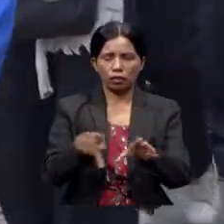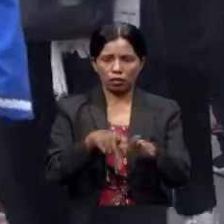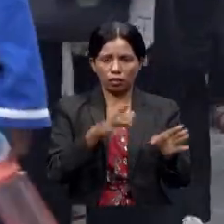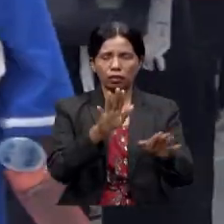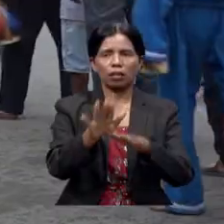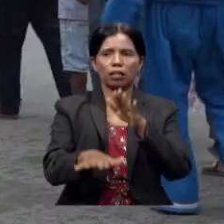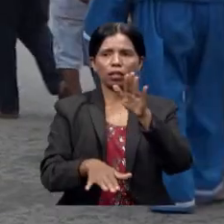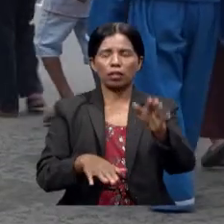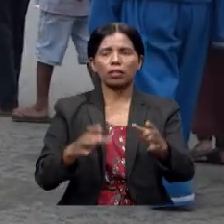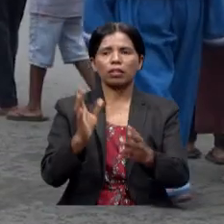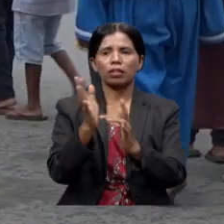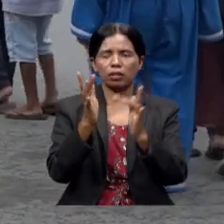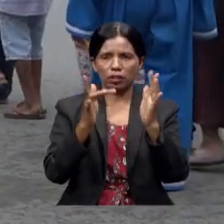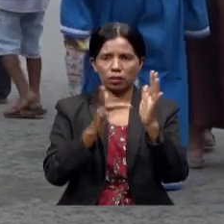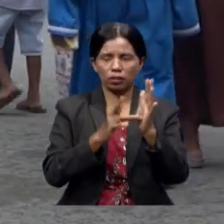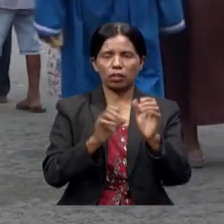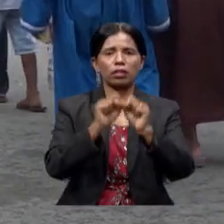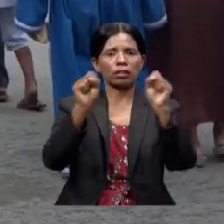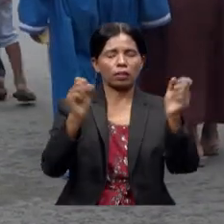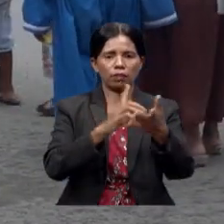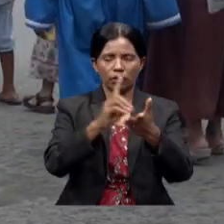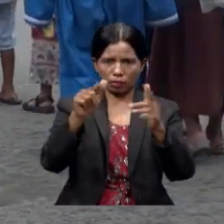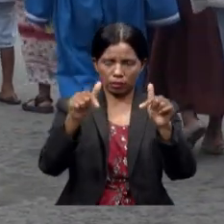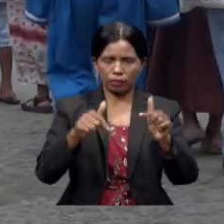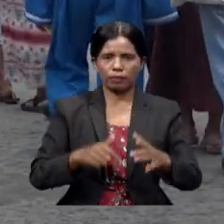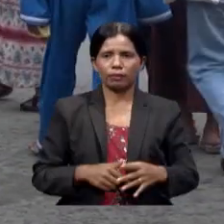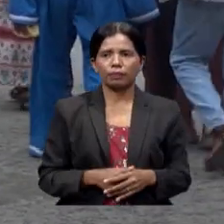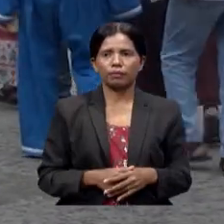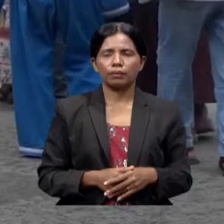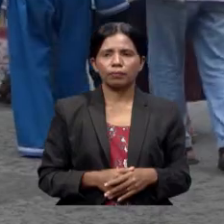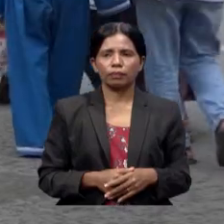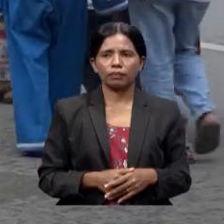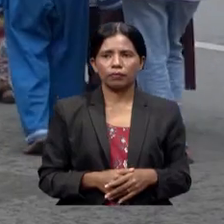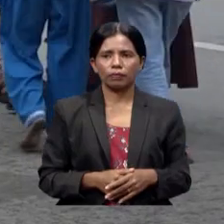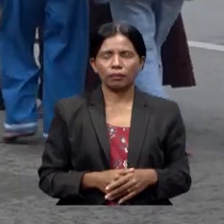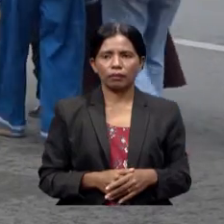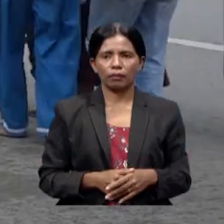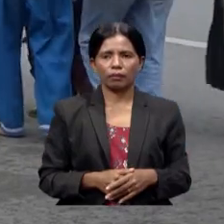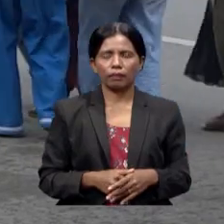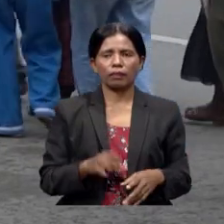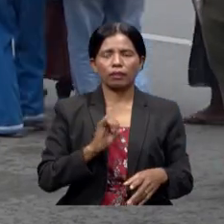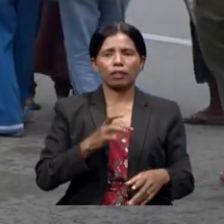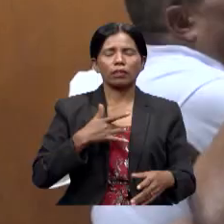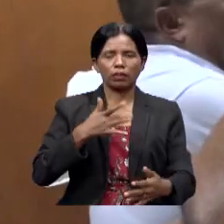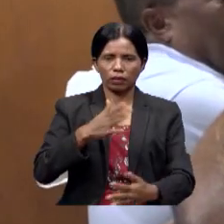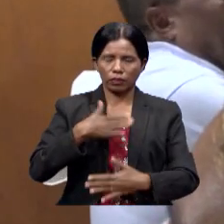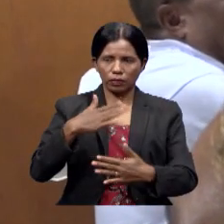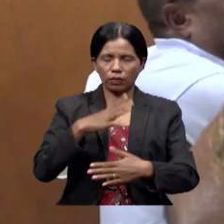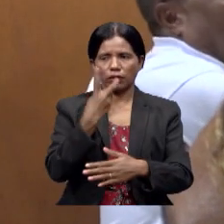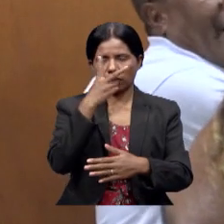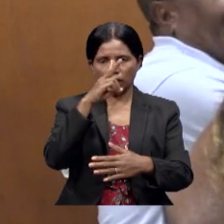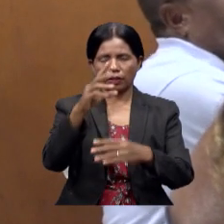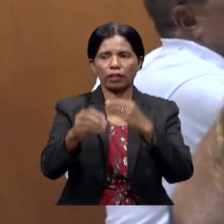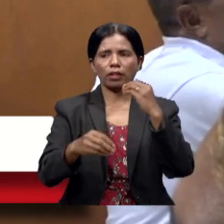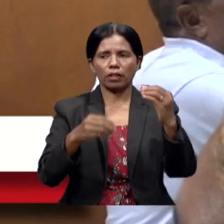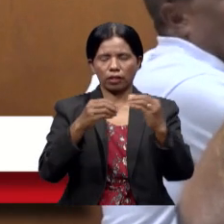de Jesus Divina Misericórdia, sábado semana Ne. O Papa está muito contente pela devoção tão